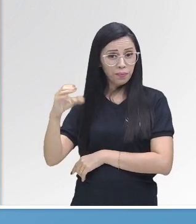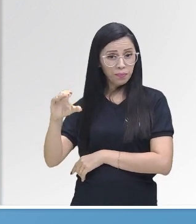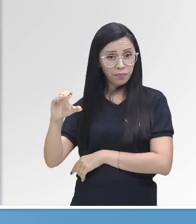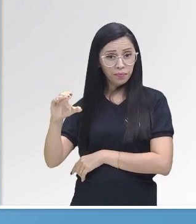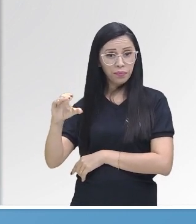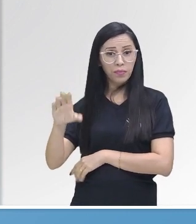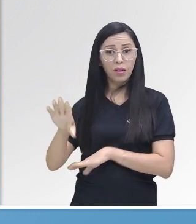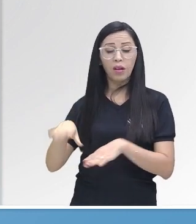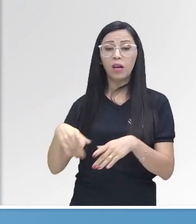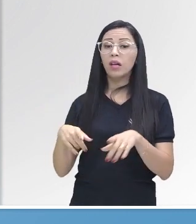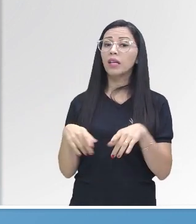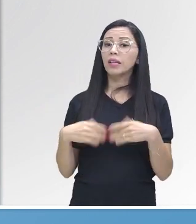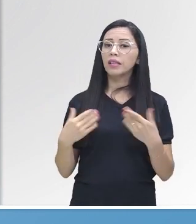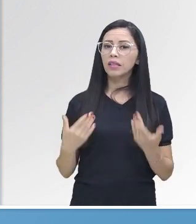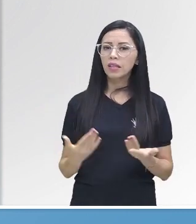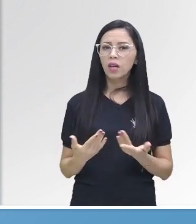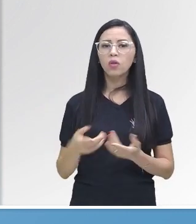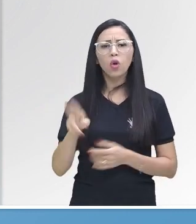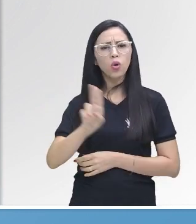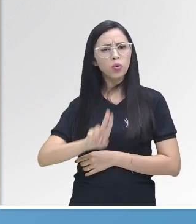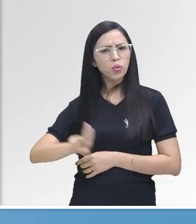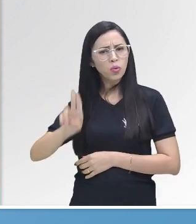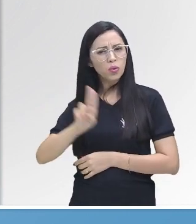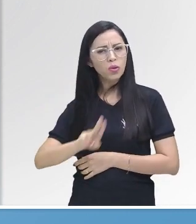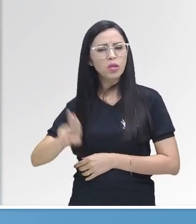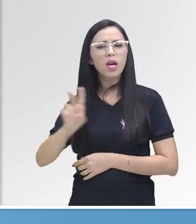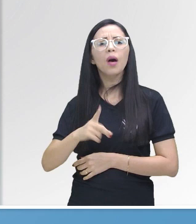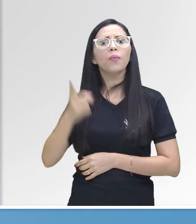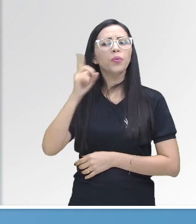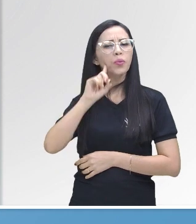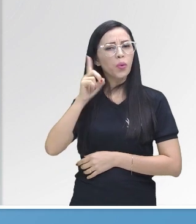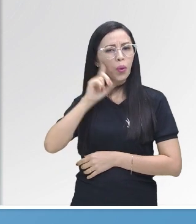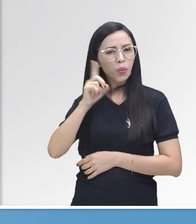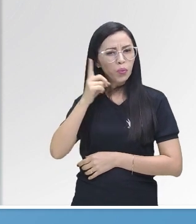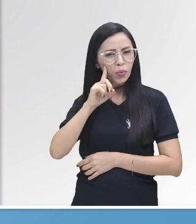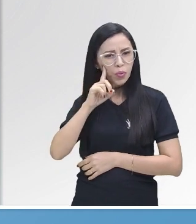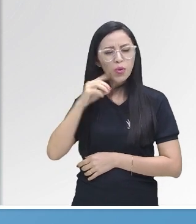Quer dizer, usamos diariamente